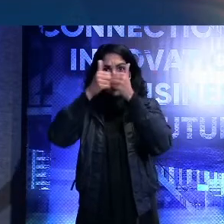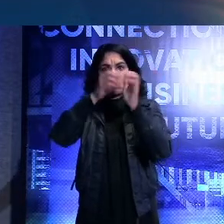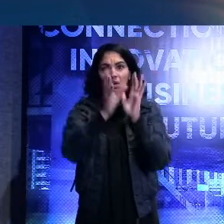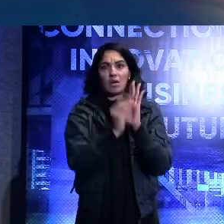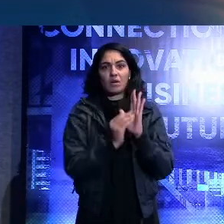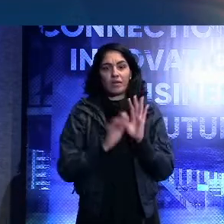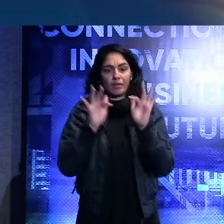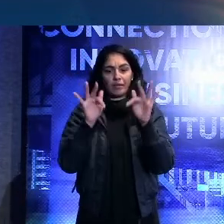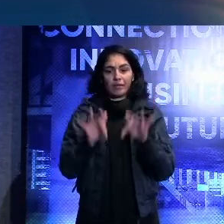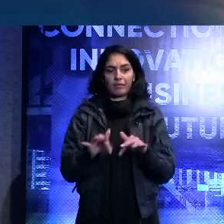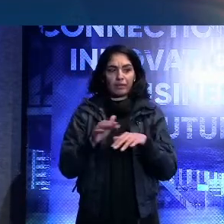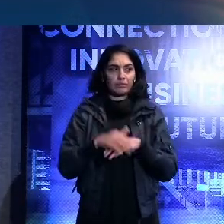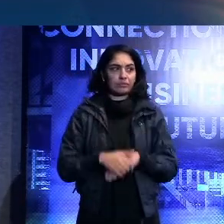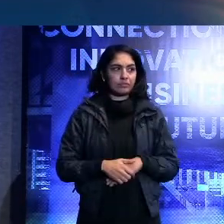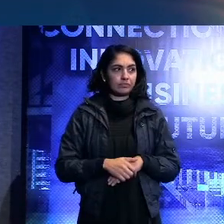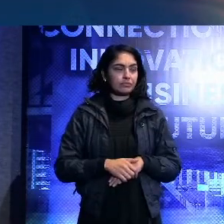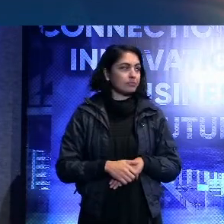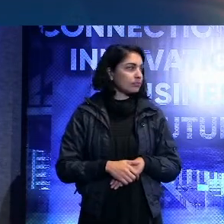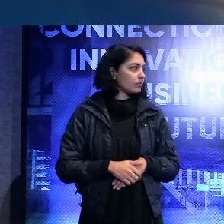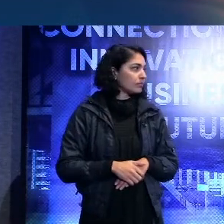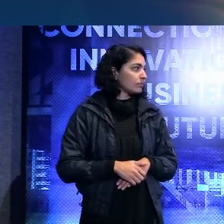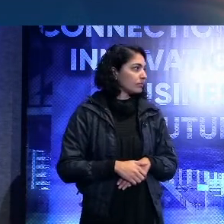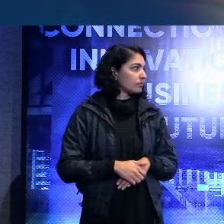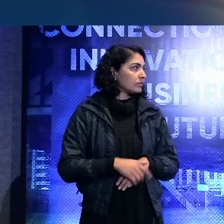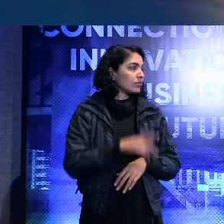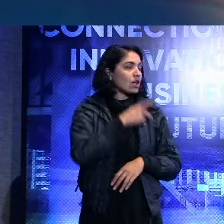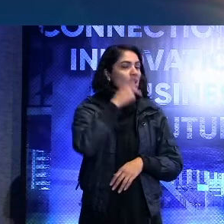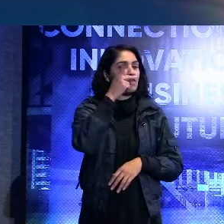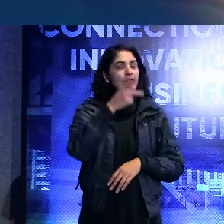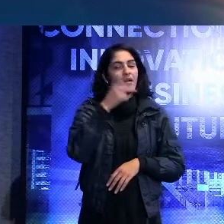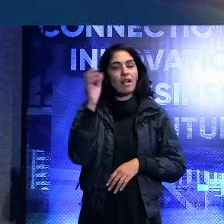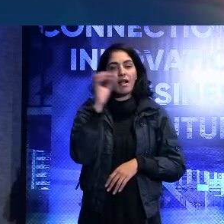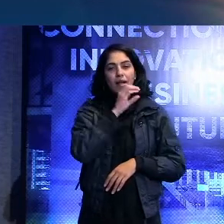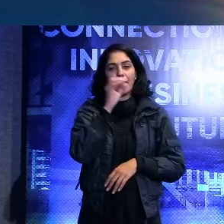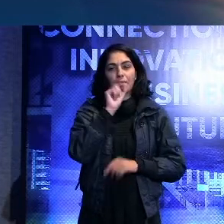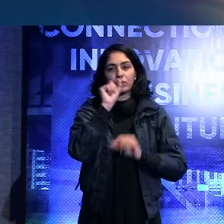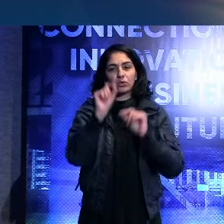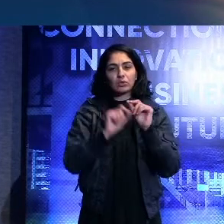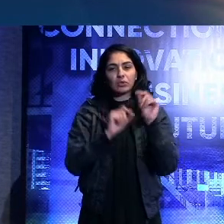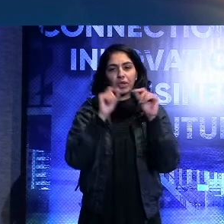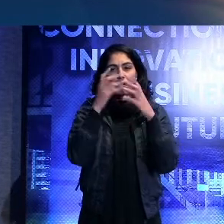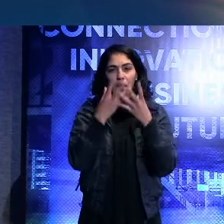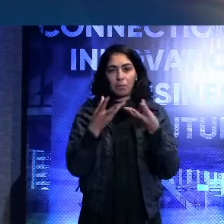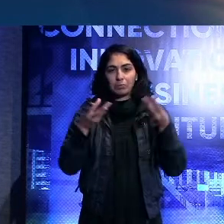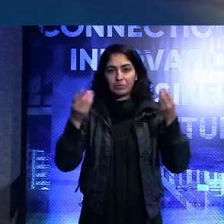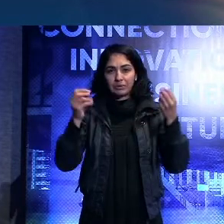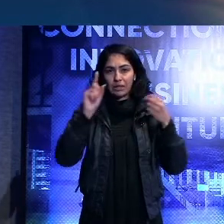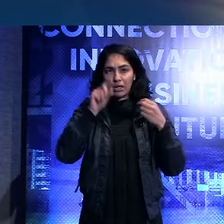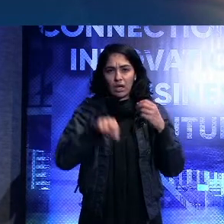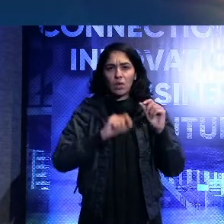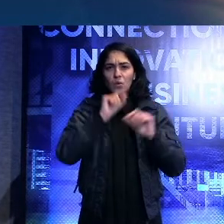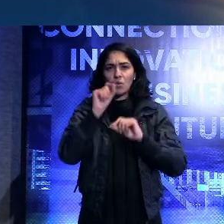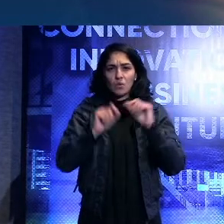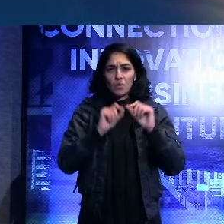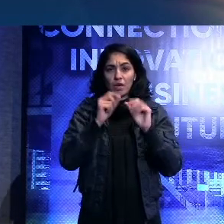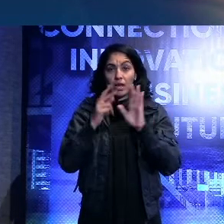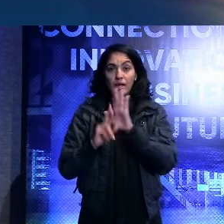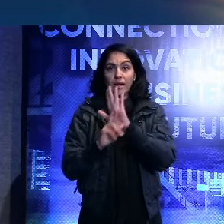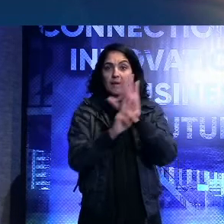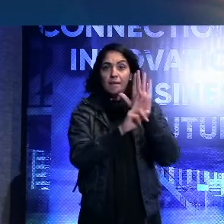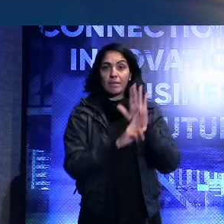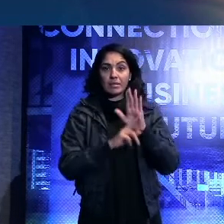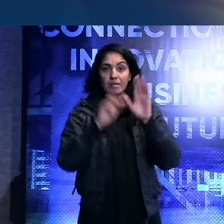final. Então vamos lá, falar rapidinho sobre abstração. A abstração, ela na verdade nada mais é do que você representar no seu